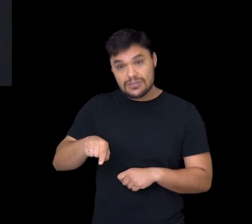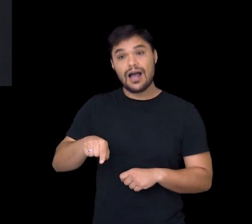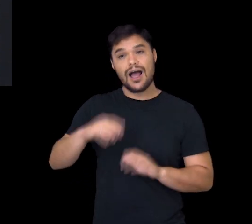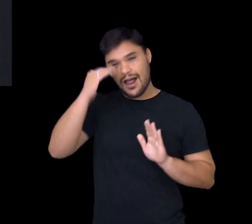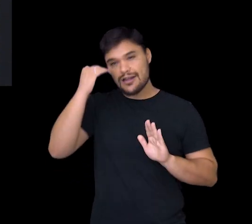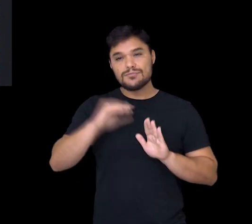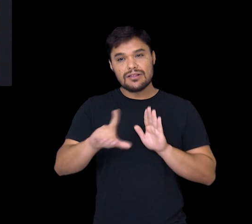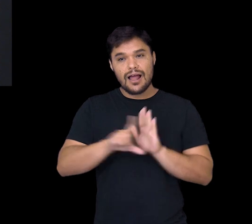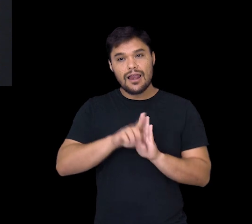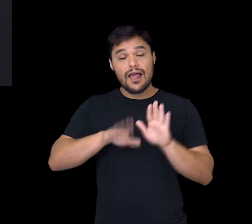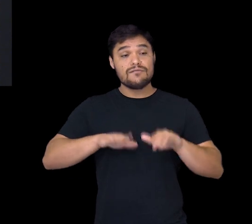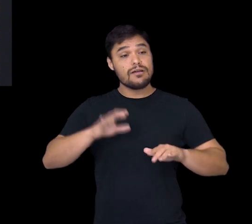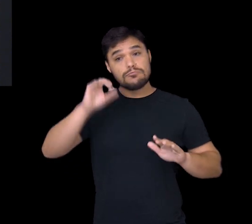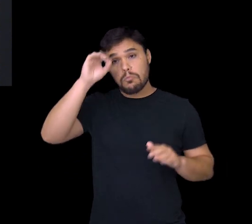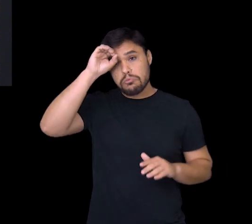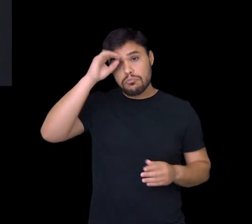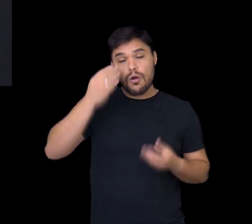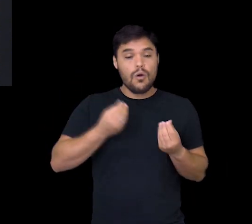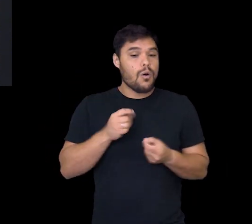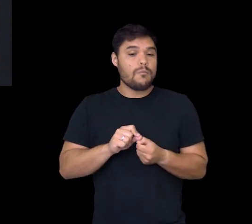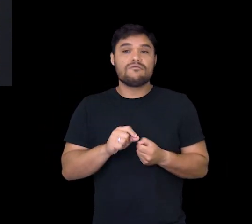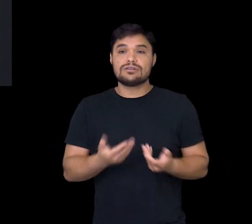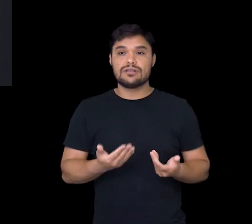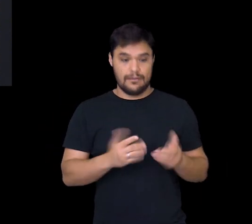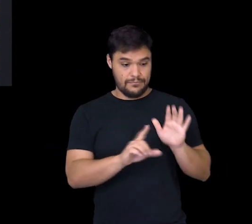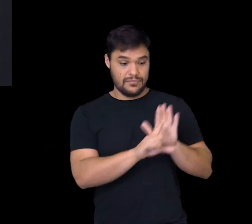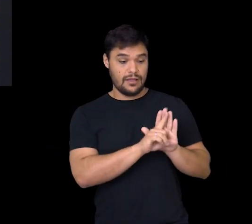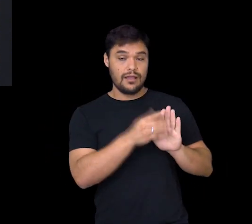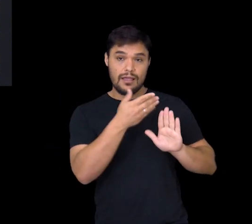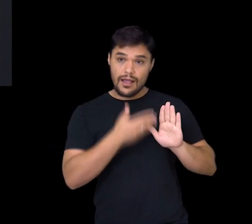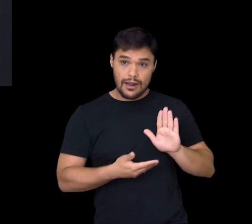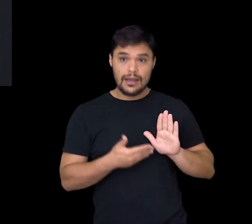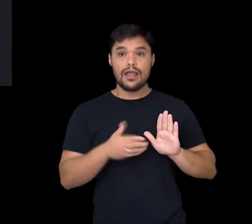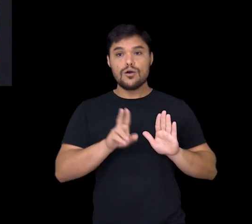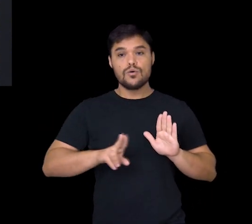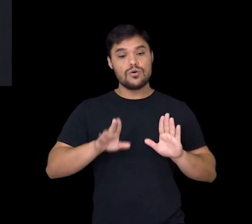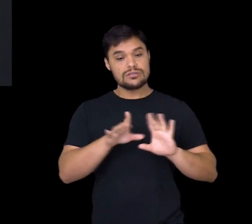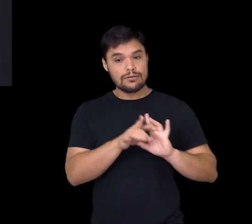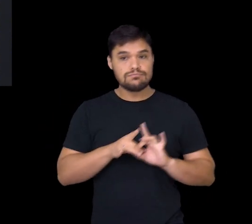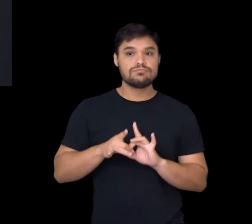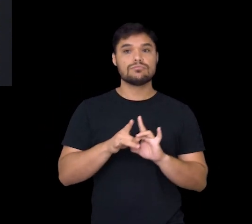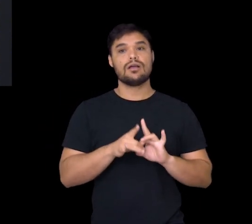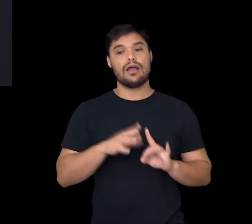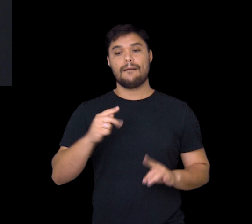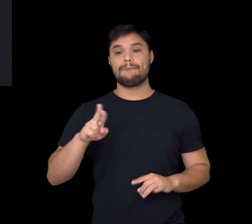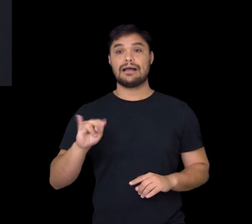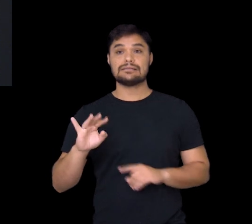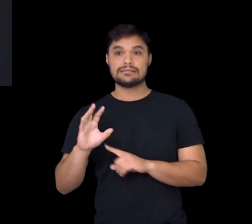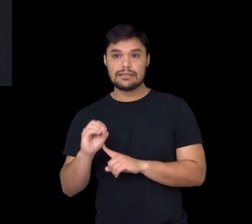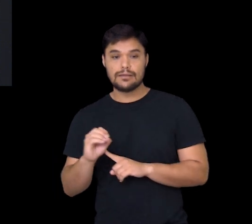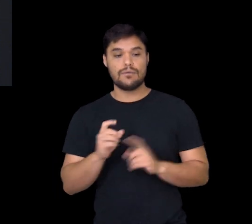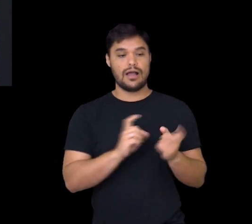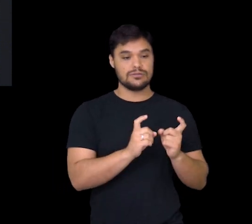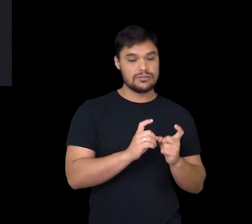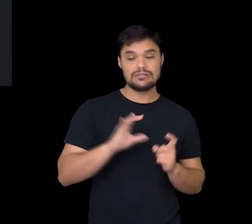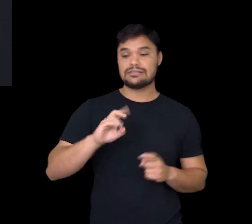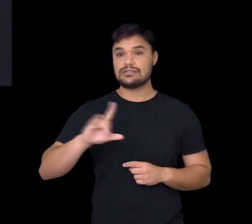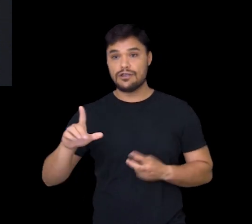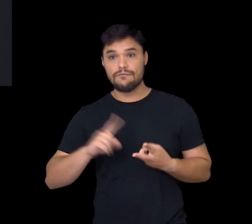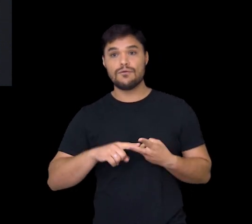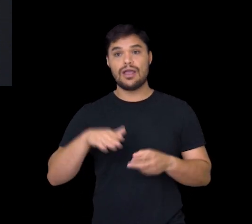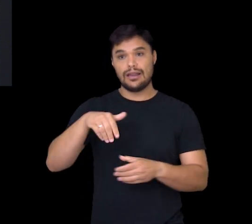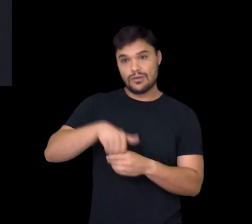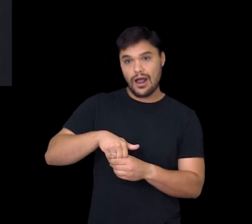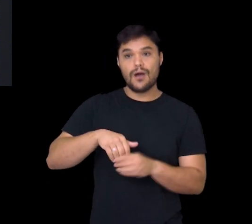aplicar, por desconhecimento, por não saber como fazer, e essa lei, ela trabalha em sistema, ela trabalha na parte civil,